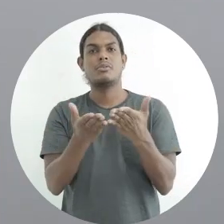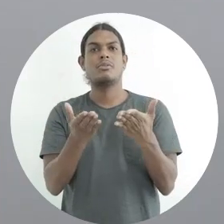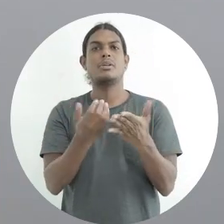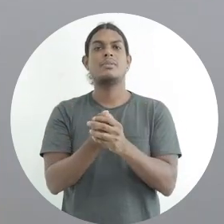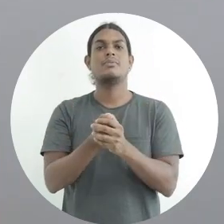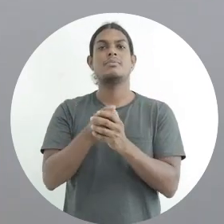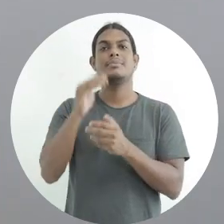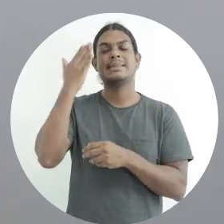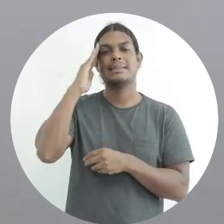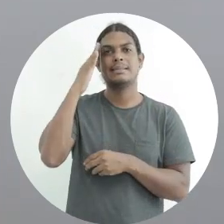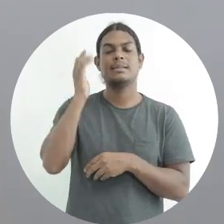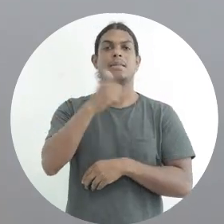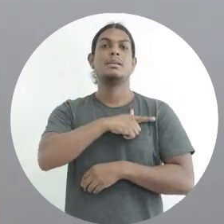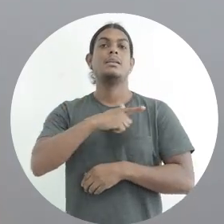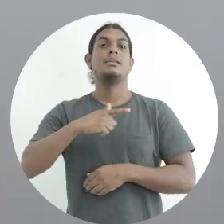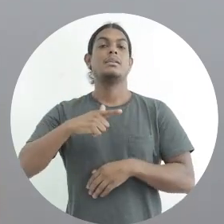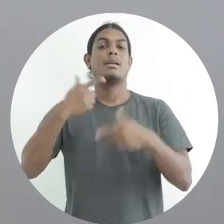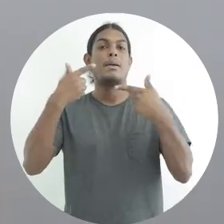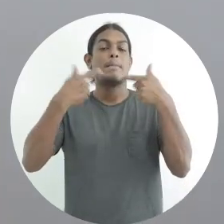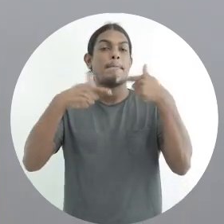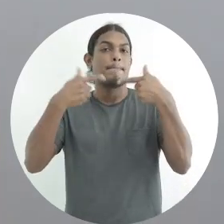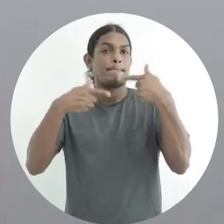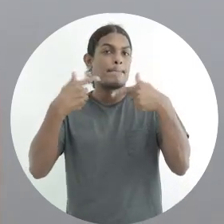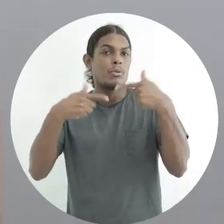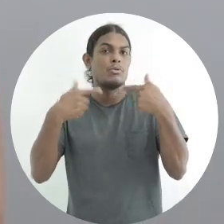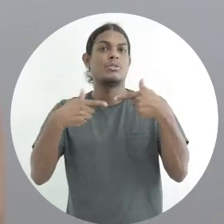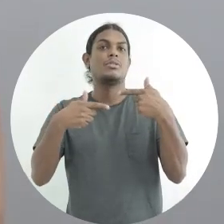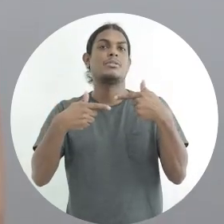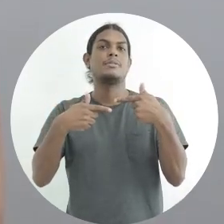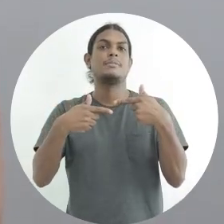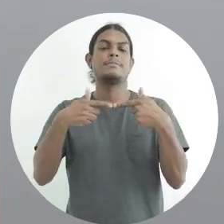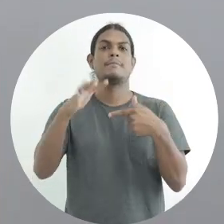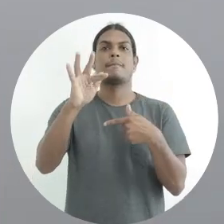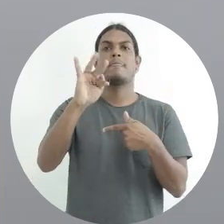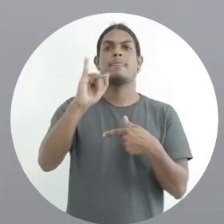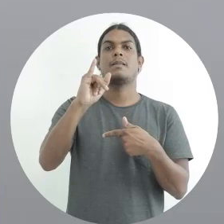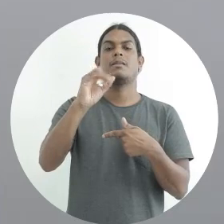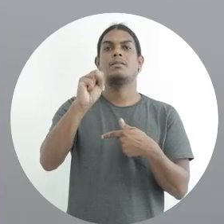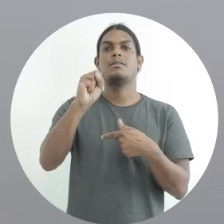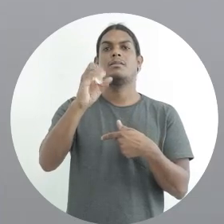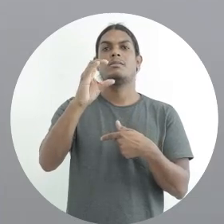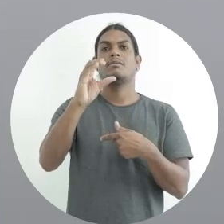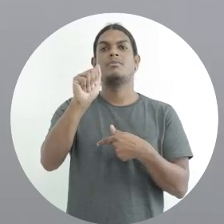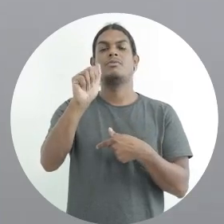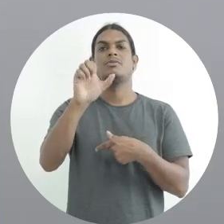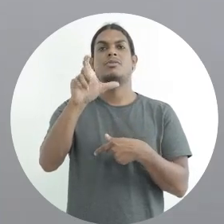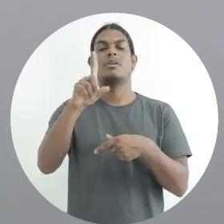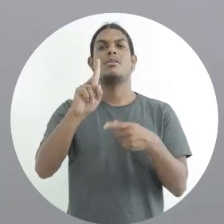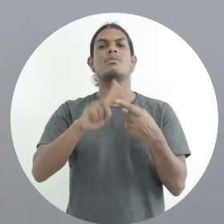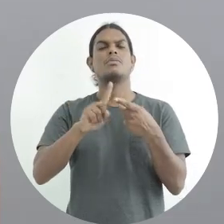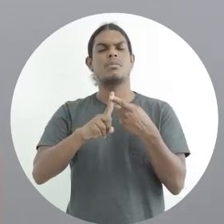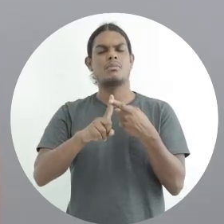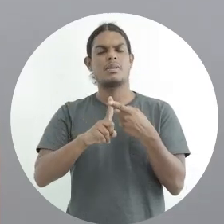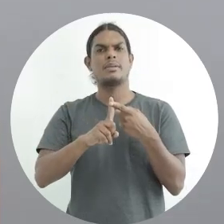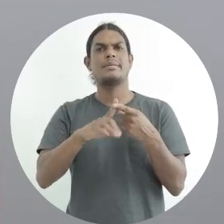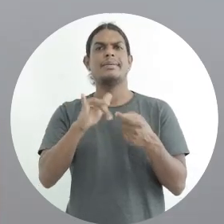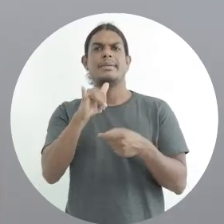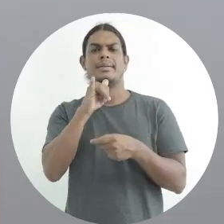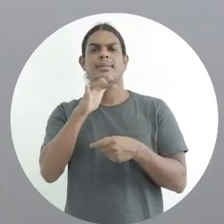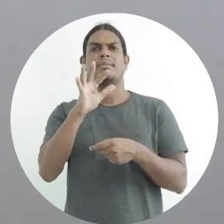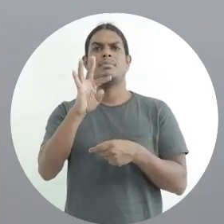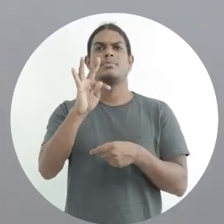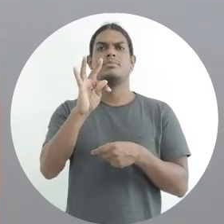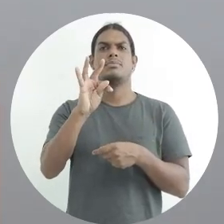na política fiscal o governo pode aumentar ou diminuir impostos, a tributação que nós pagamos, né, essa carga de